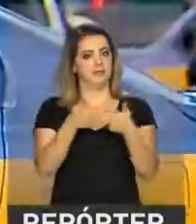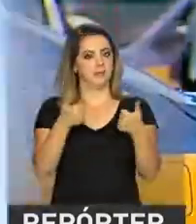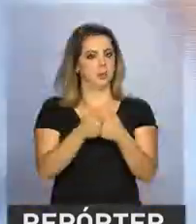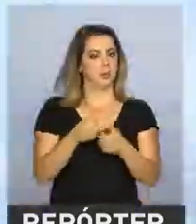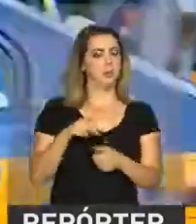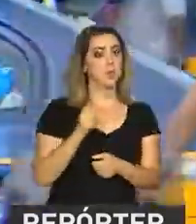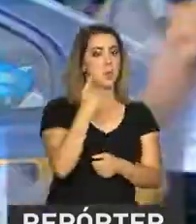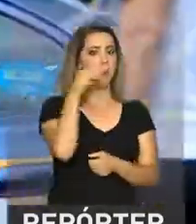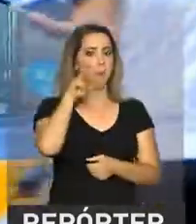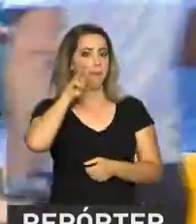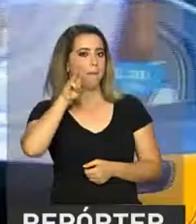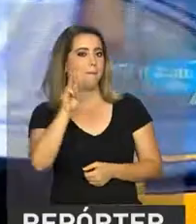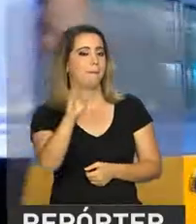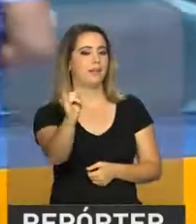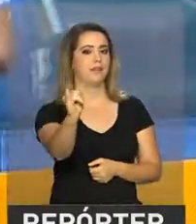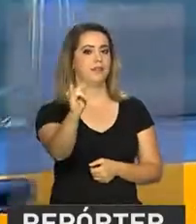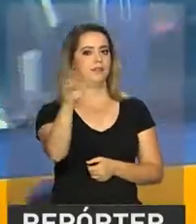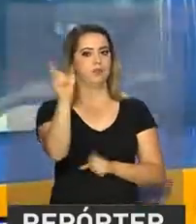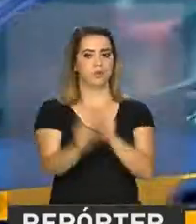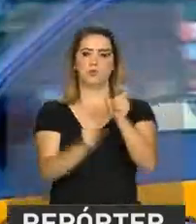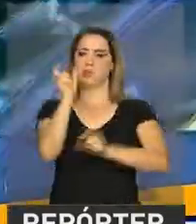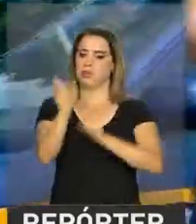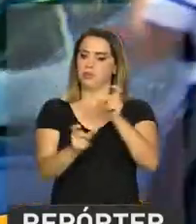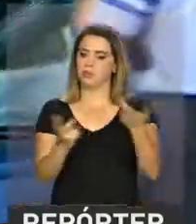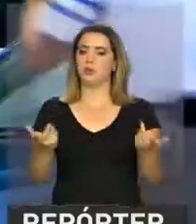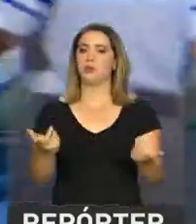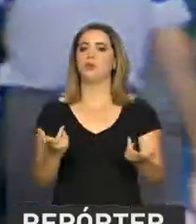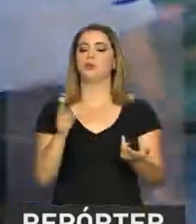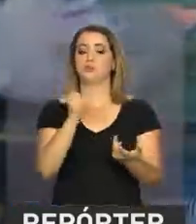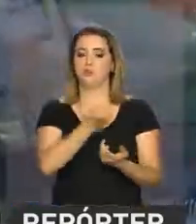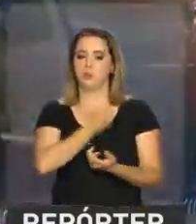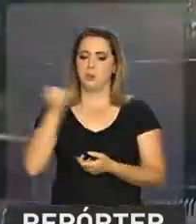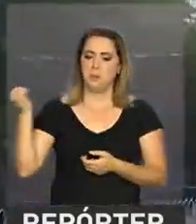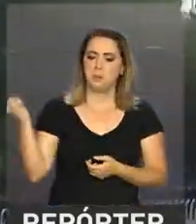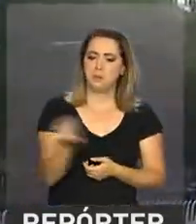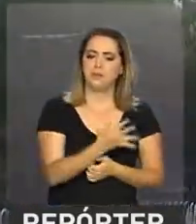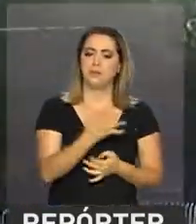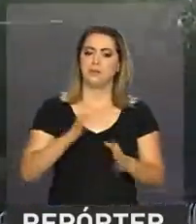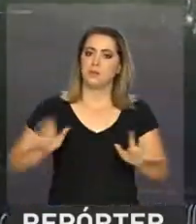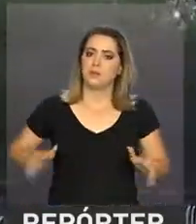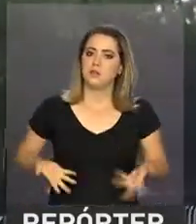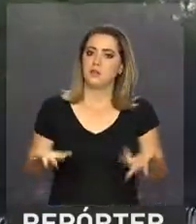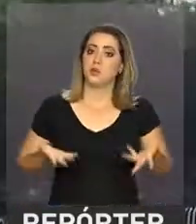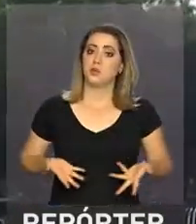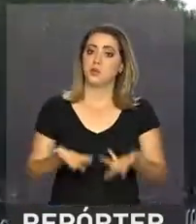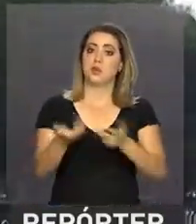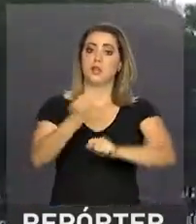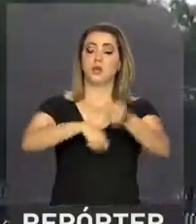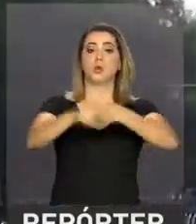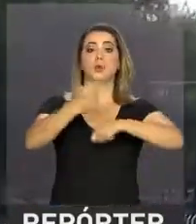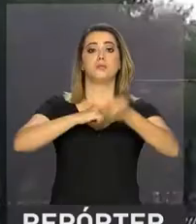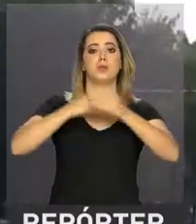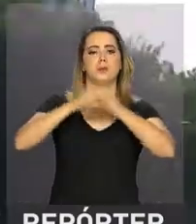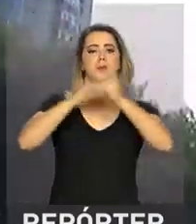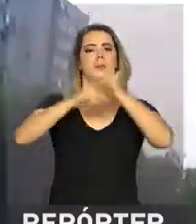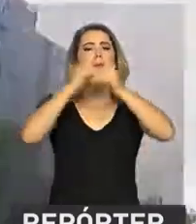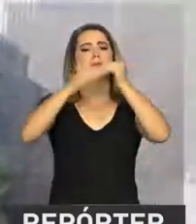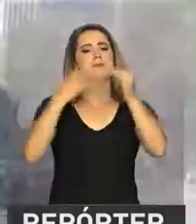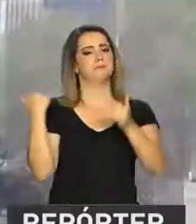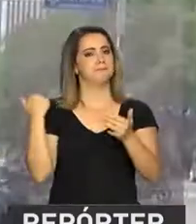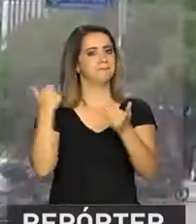um bilhão e 400 milhões de habitantes que impulsionam a economia que mais cresce nas últimas